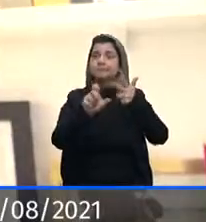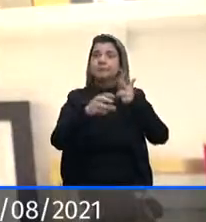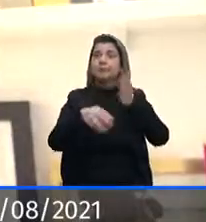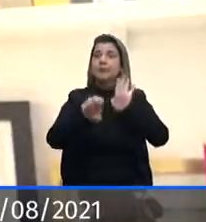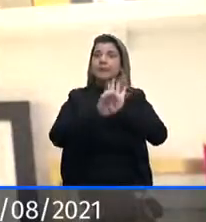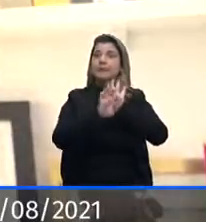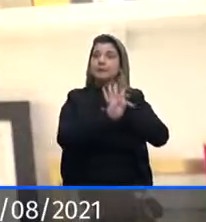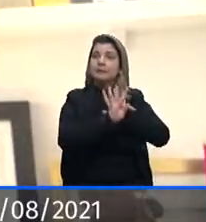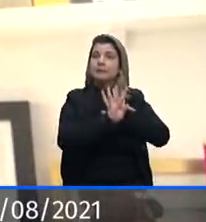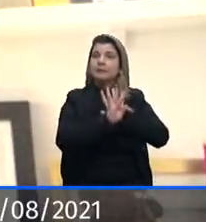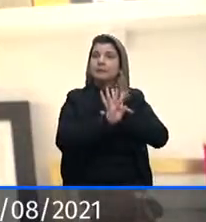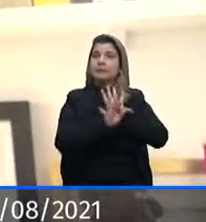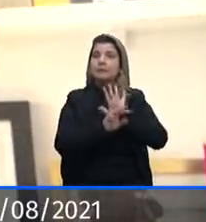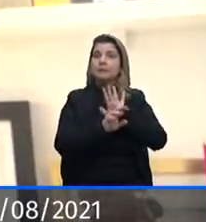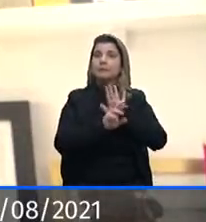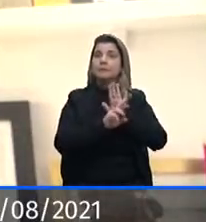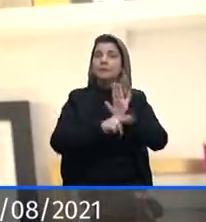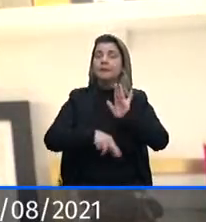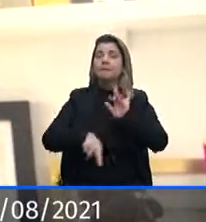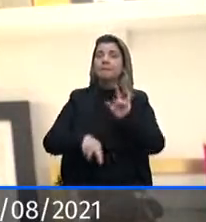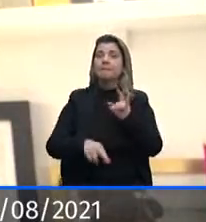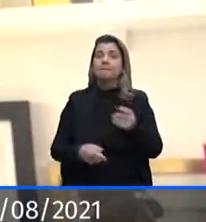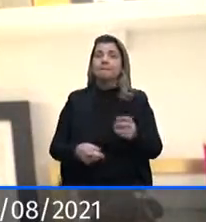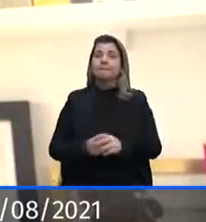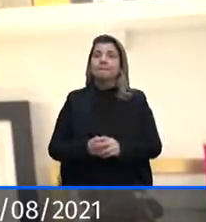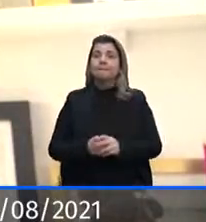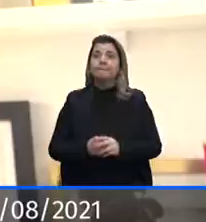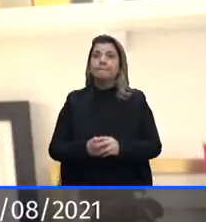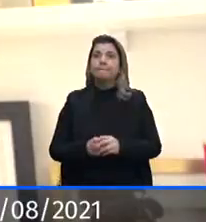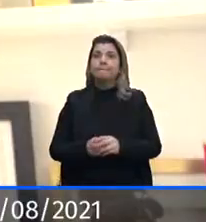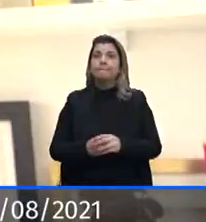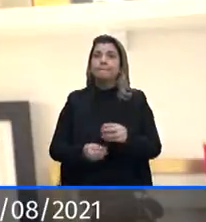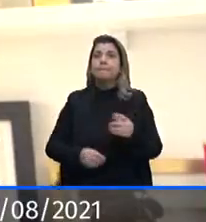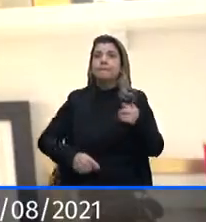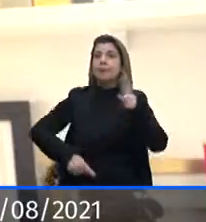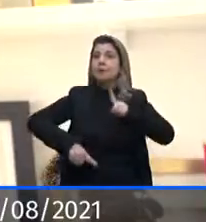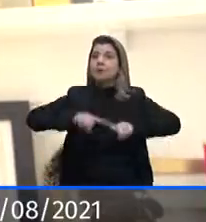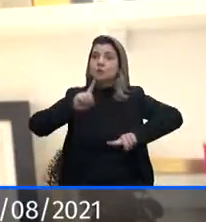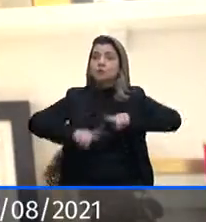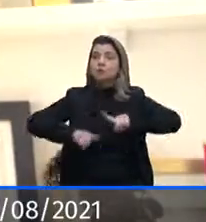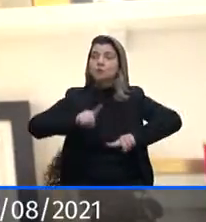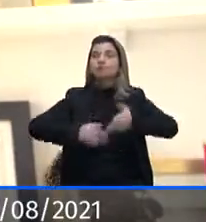ementa, reativa o serviço notarial